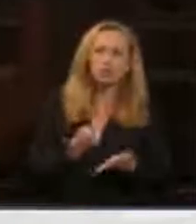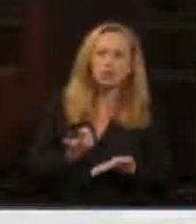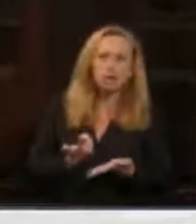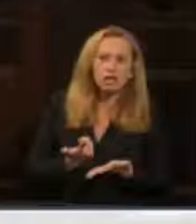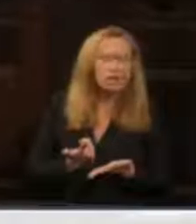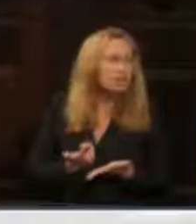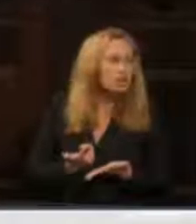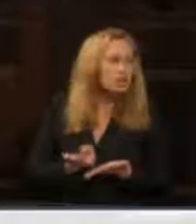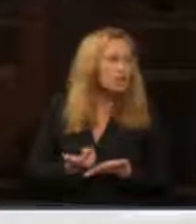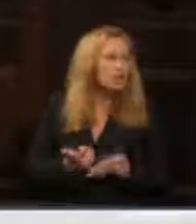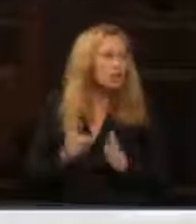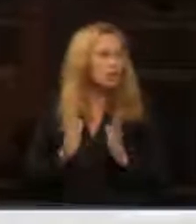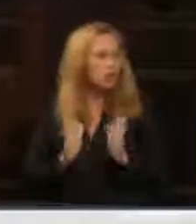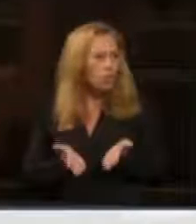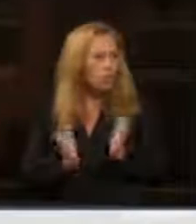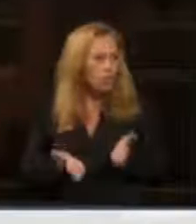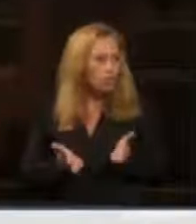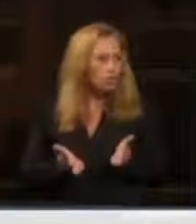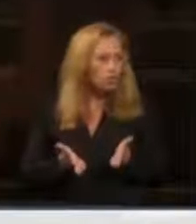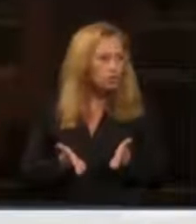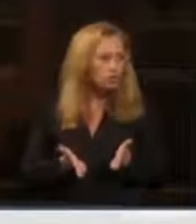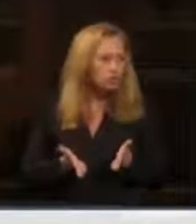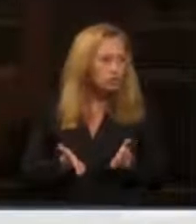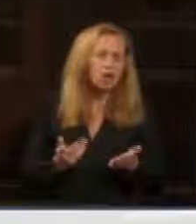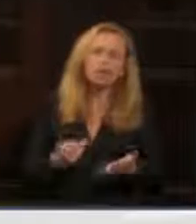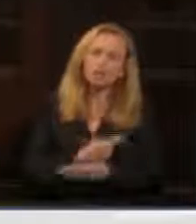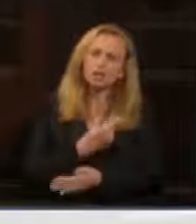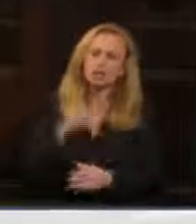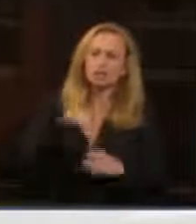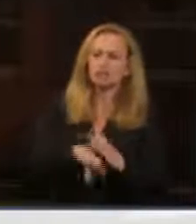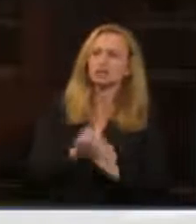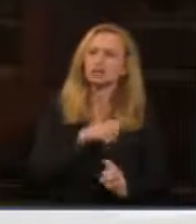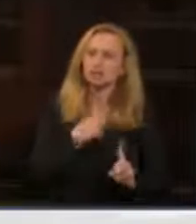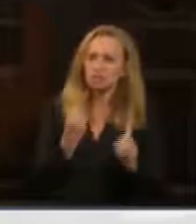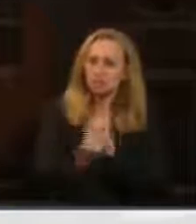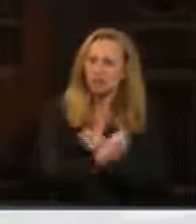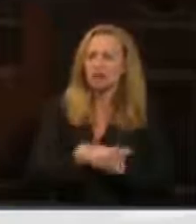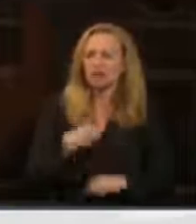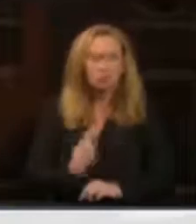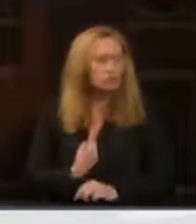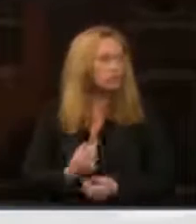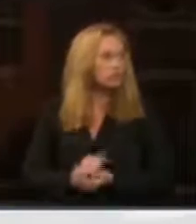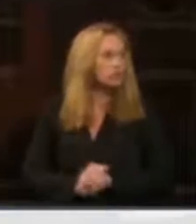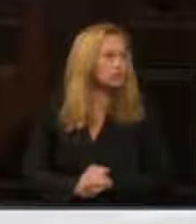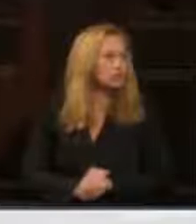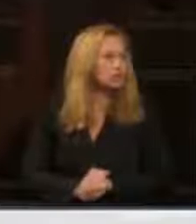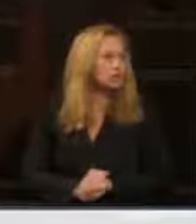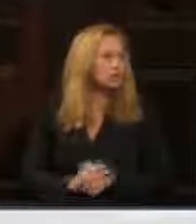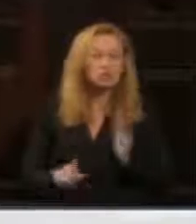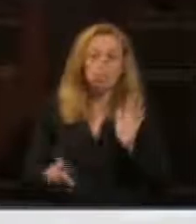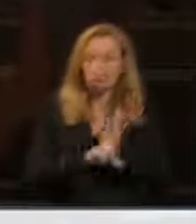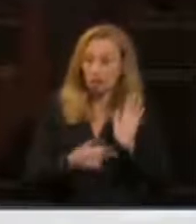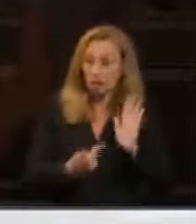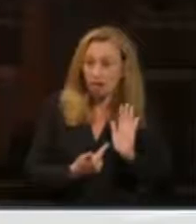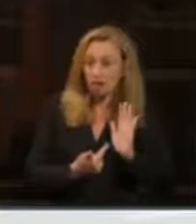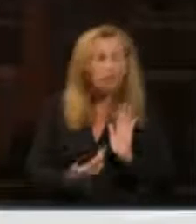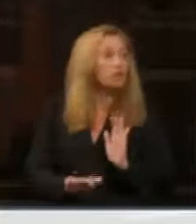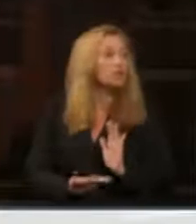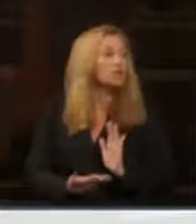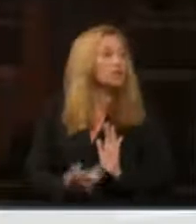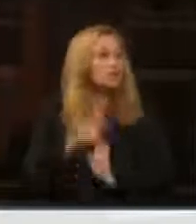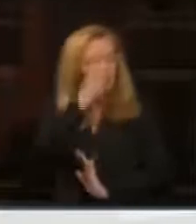né, ainda hoje funciona na nossa sociedade. Não por acaso o nome dessa lei, sobre a qual